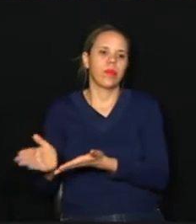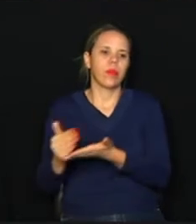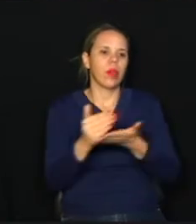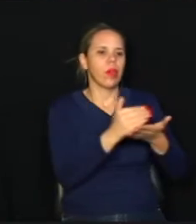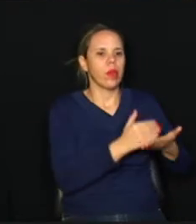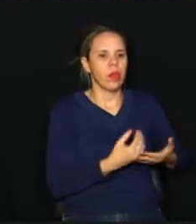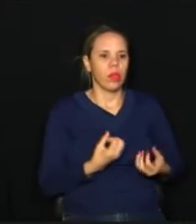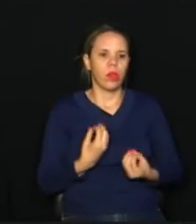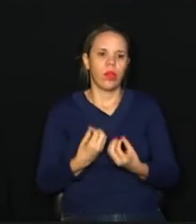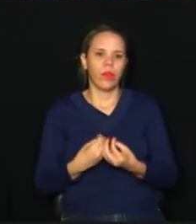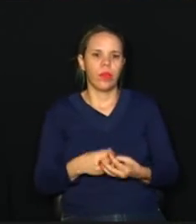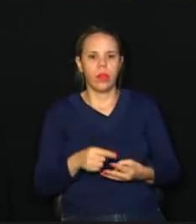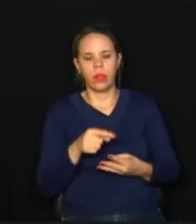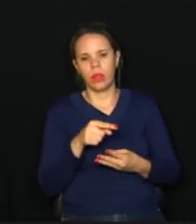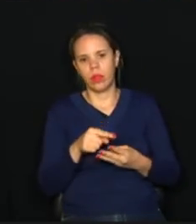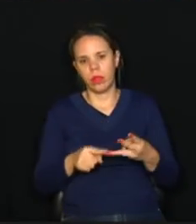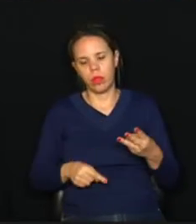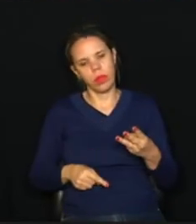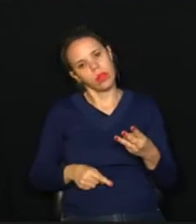nós temos 3